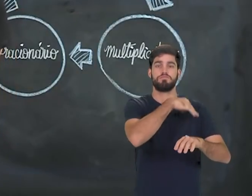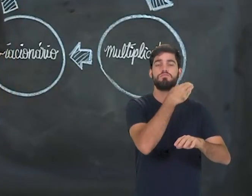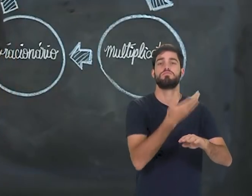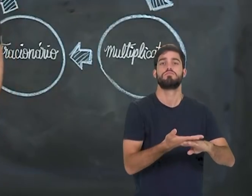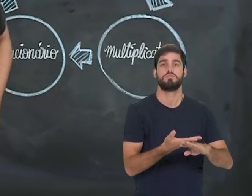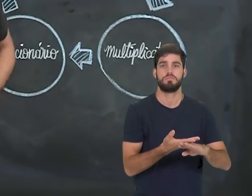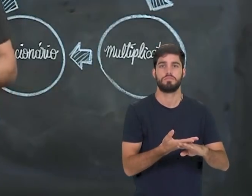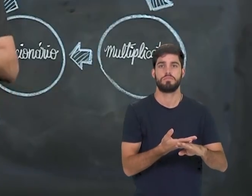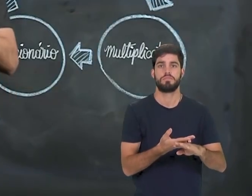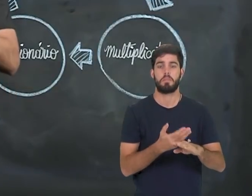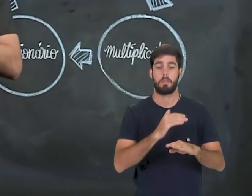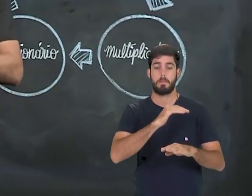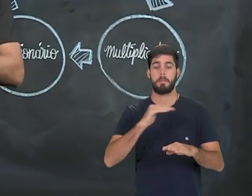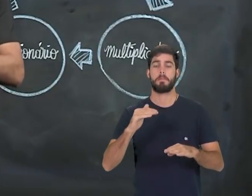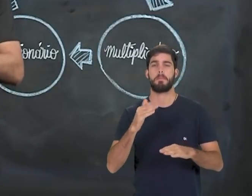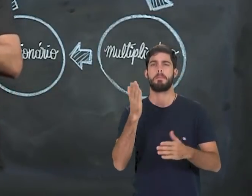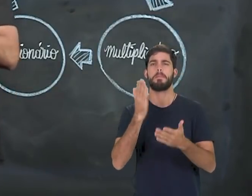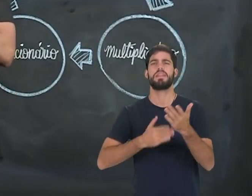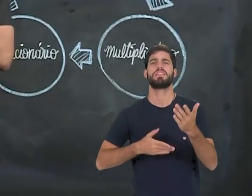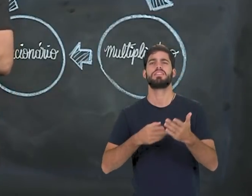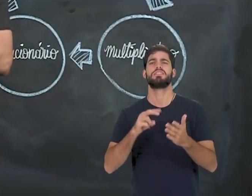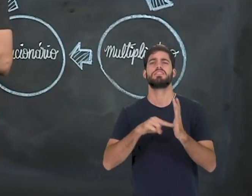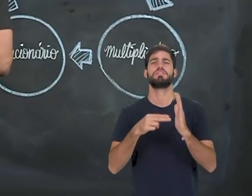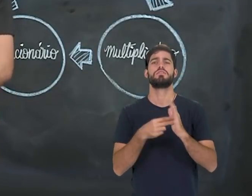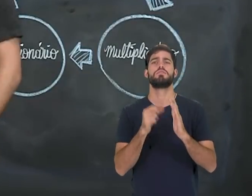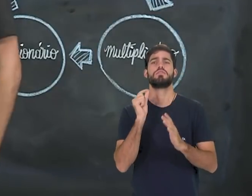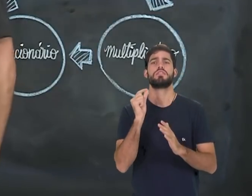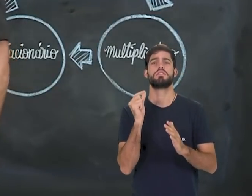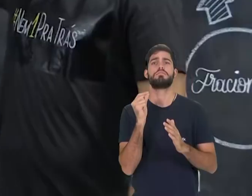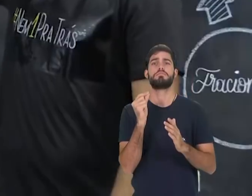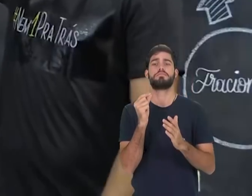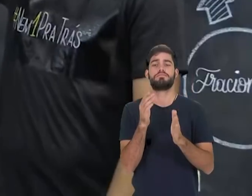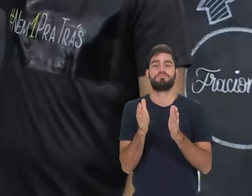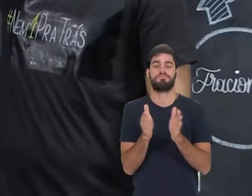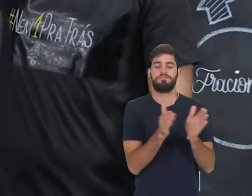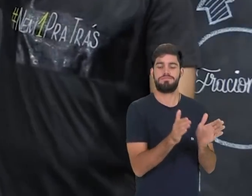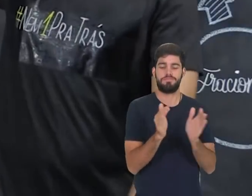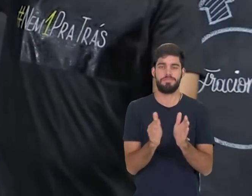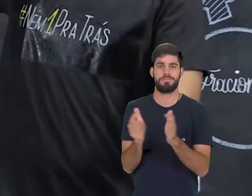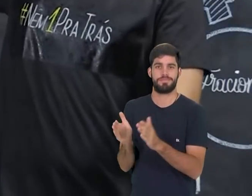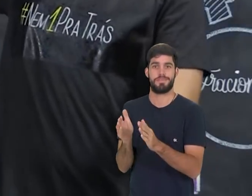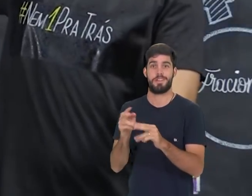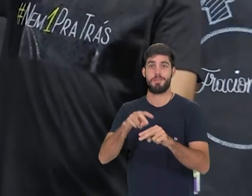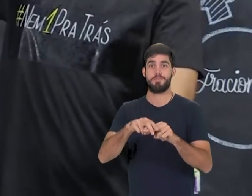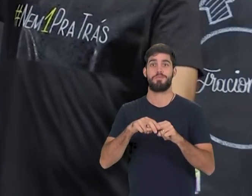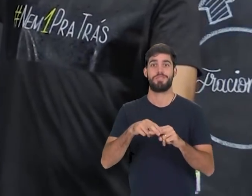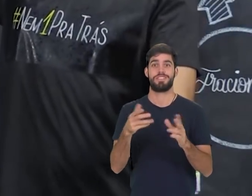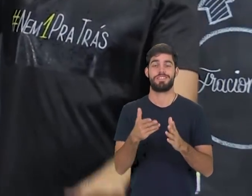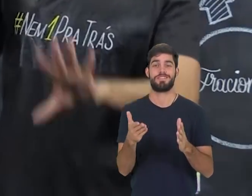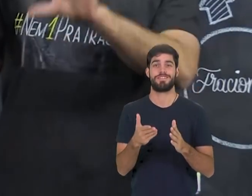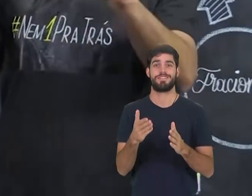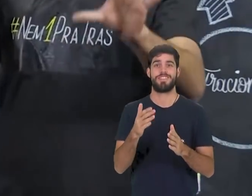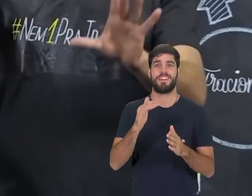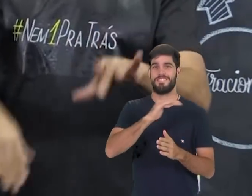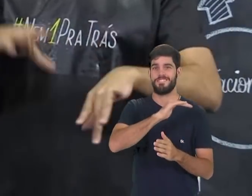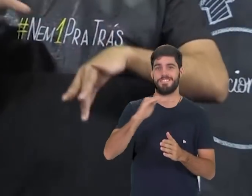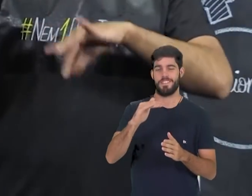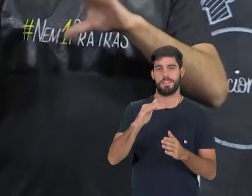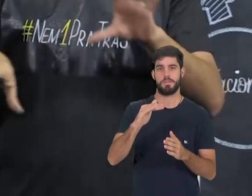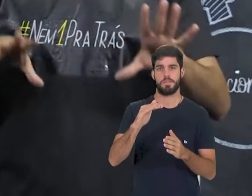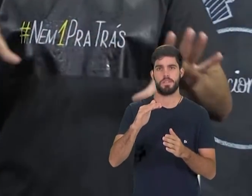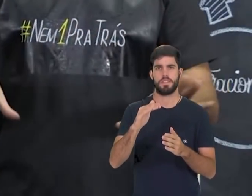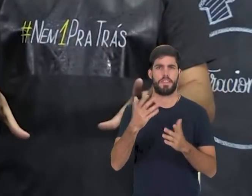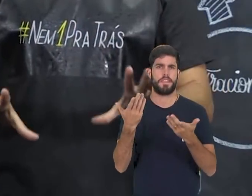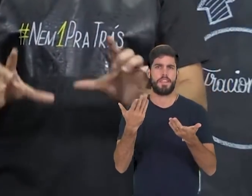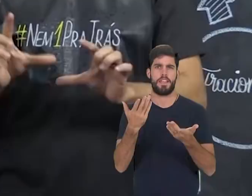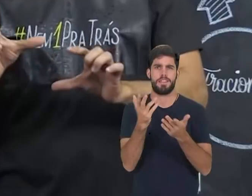uma relação fracionária, ou seja, a parte de um todo. Por isso que tem a palavrinha fração ali. Lembra quando a gente aprende na matemática aquelas figuras